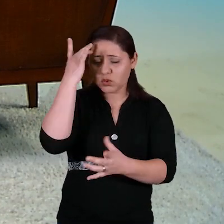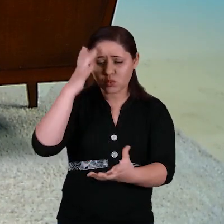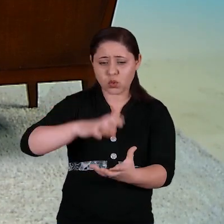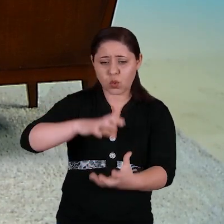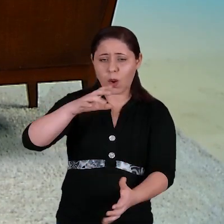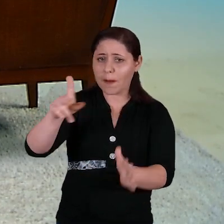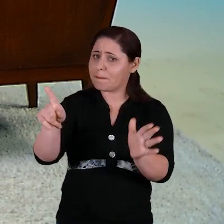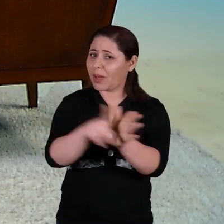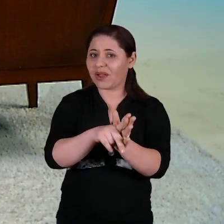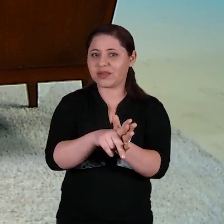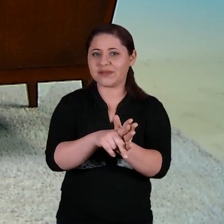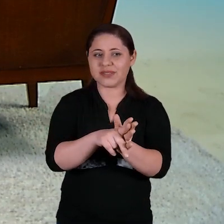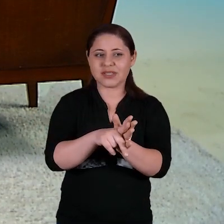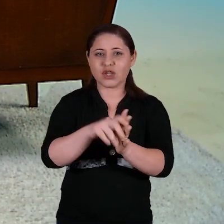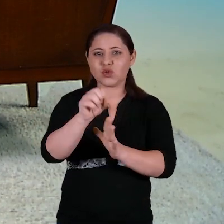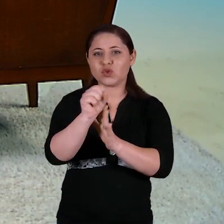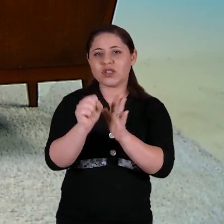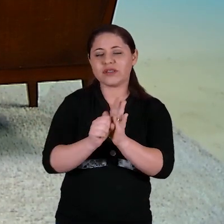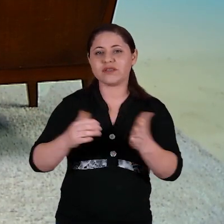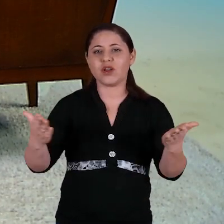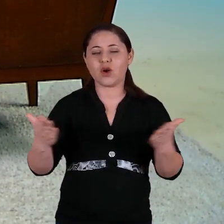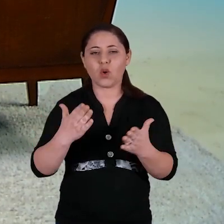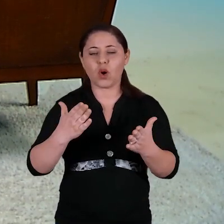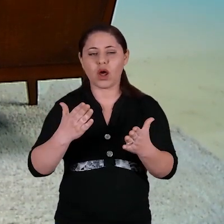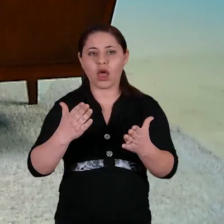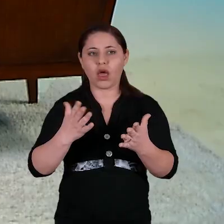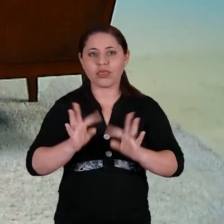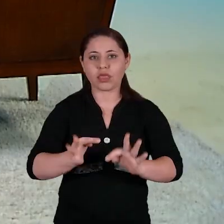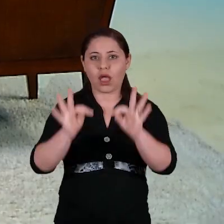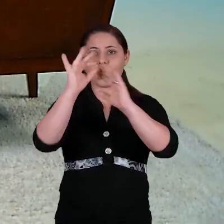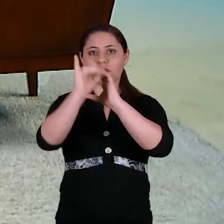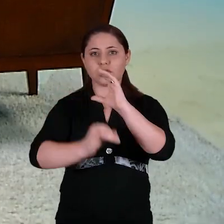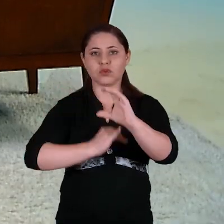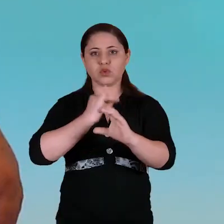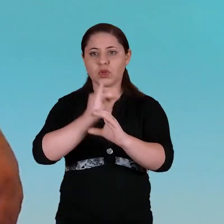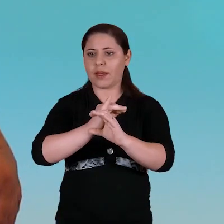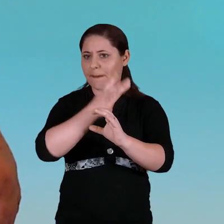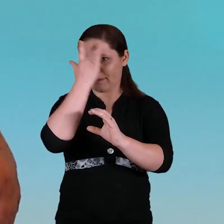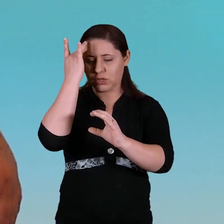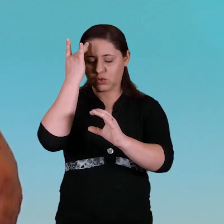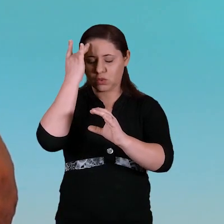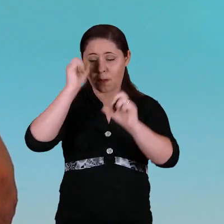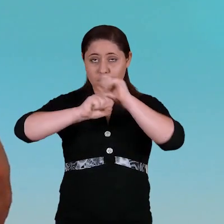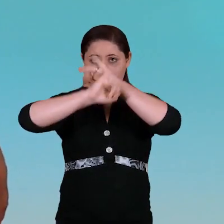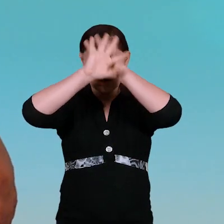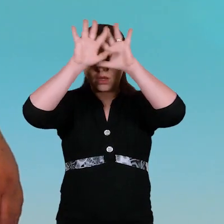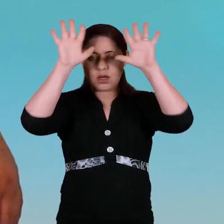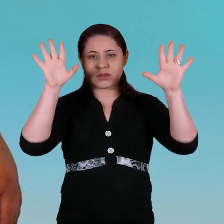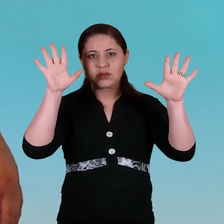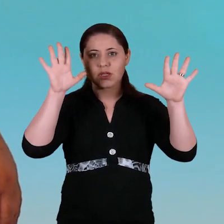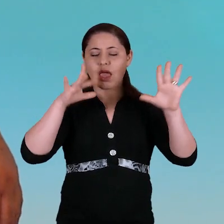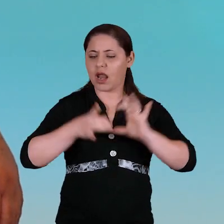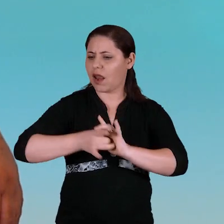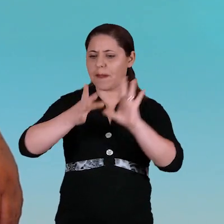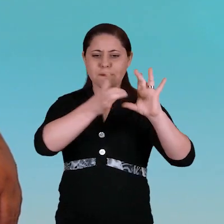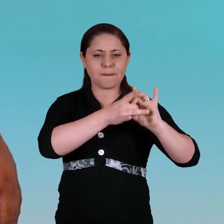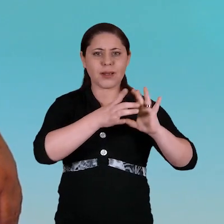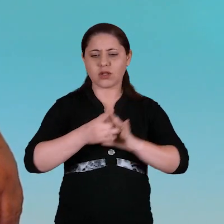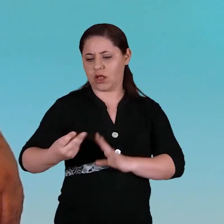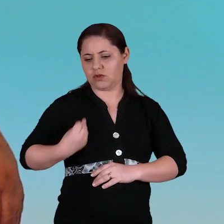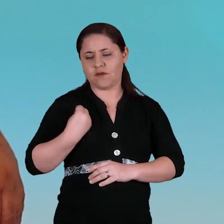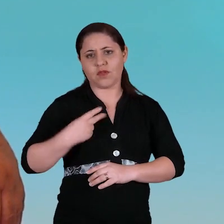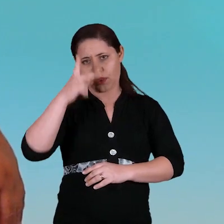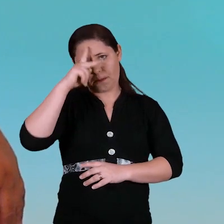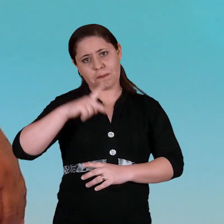Nesse século que a gente está vivendo, como eu disse, tecnológico, e todo mundo mais esclarecido, todo mundo querendo maior autonomia e independência de sua vida. O que